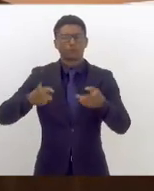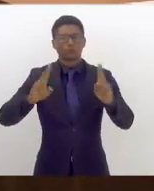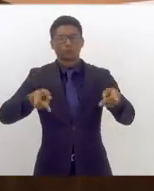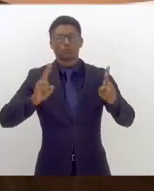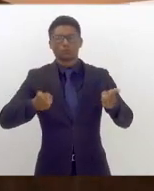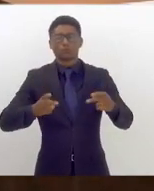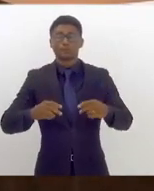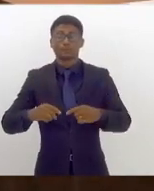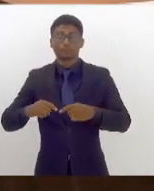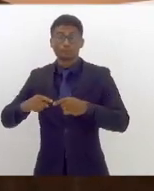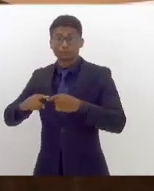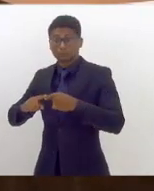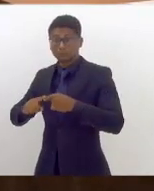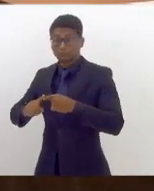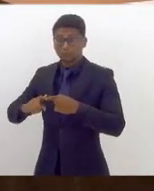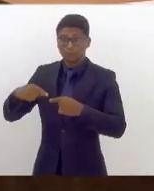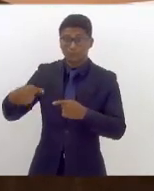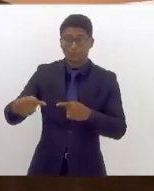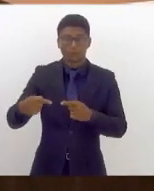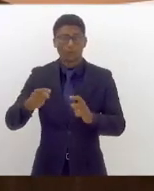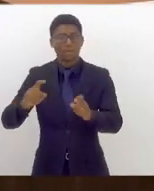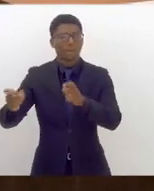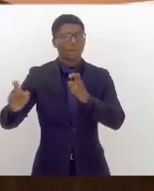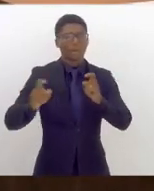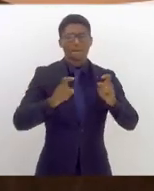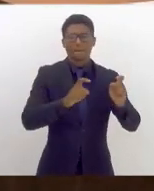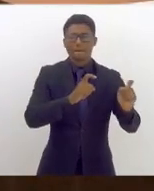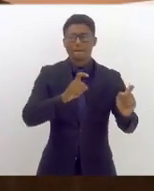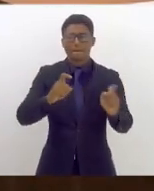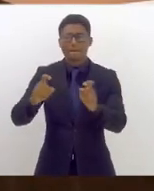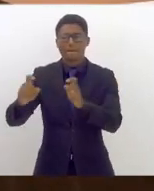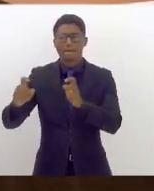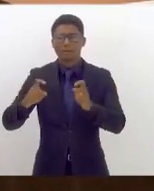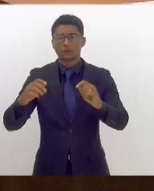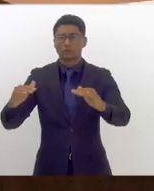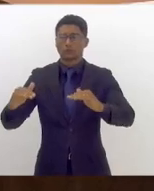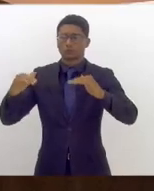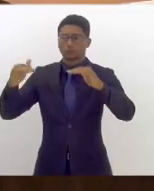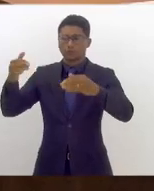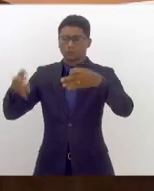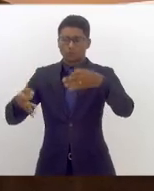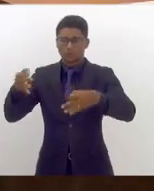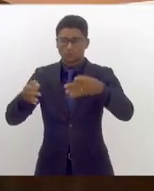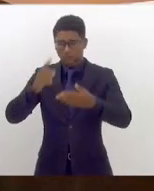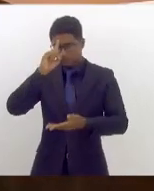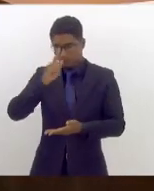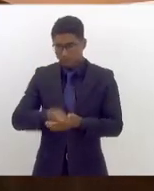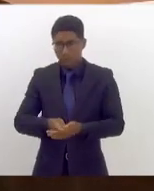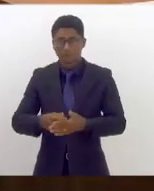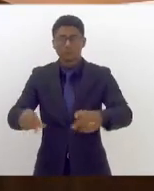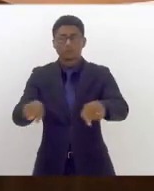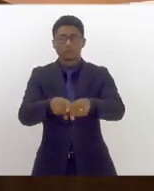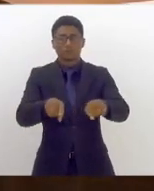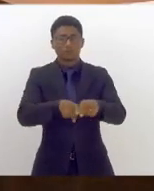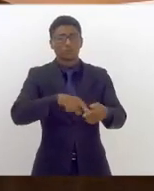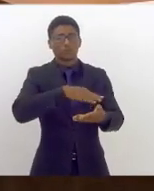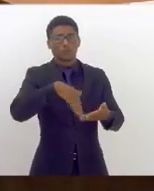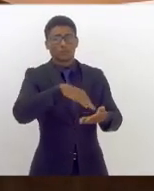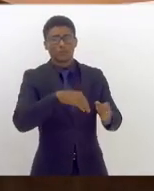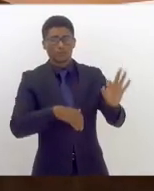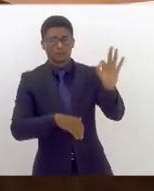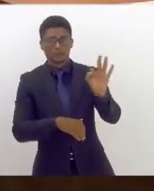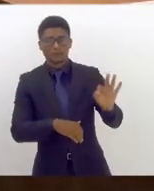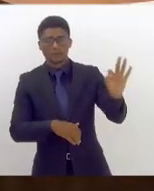e depois de grandes discussões de uma decisão do supremo discussão com a secretaria de fazenda